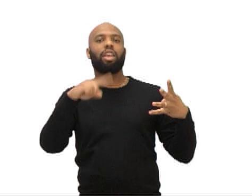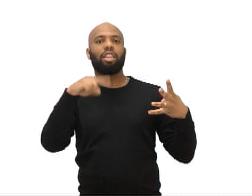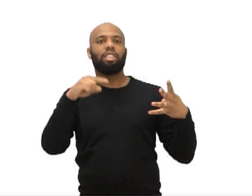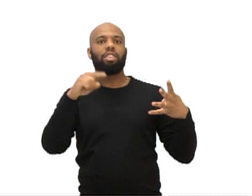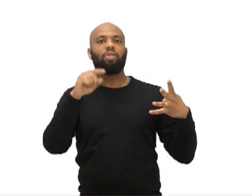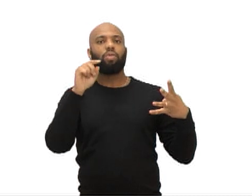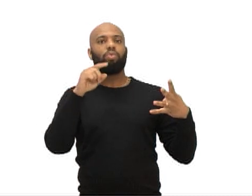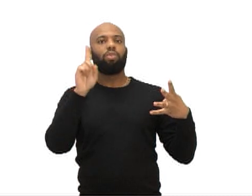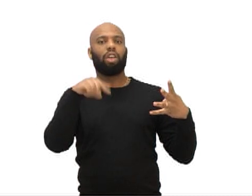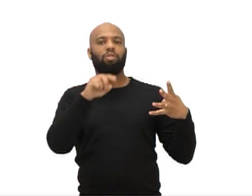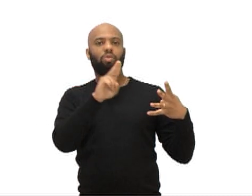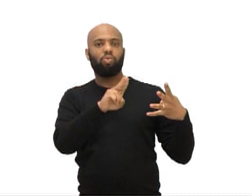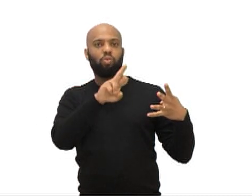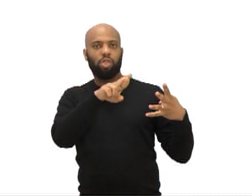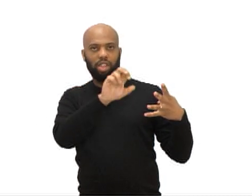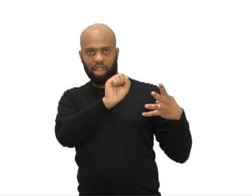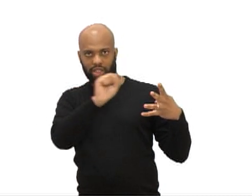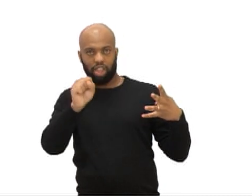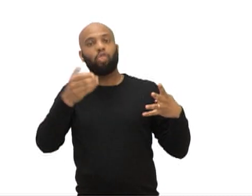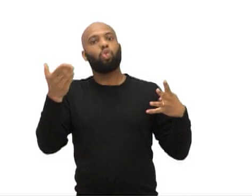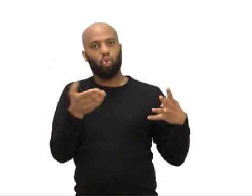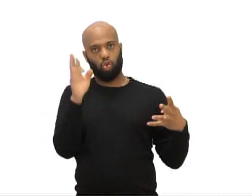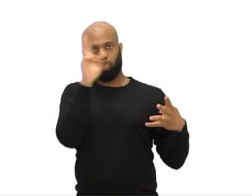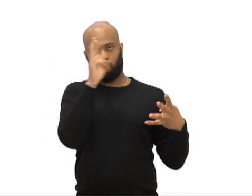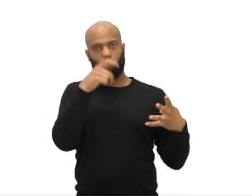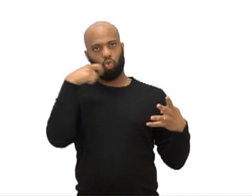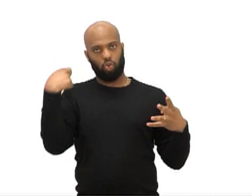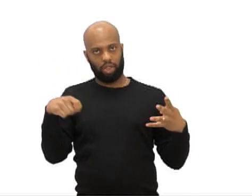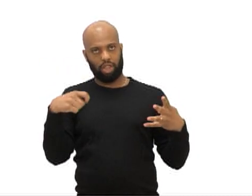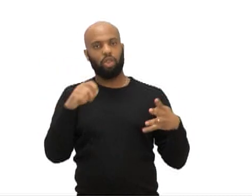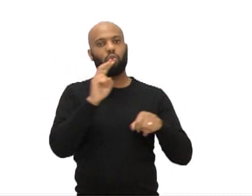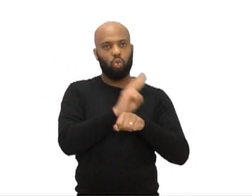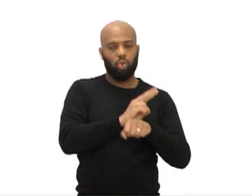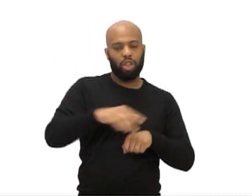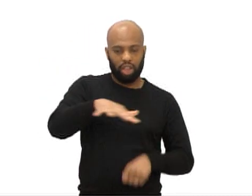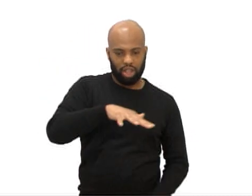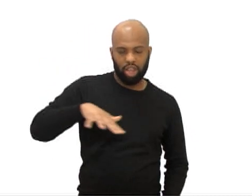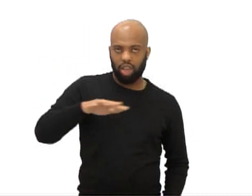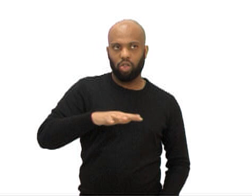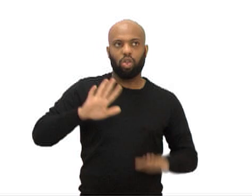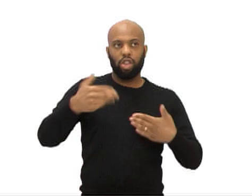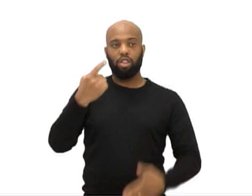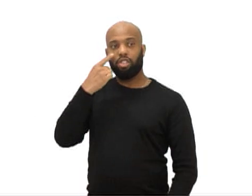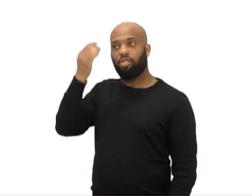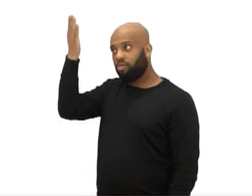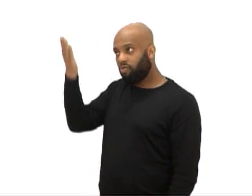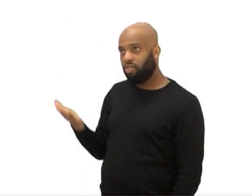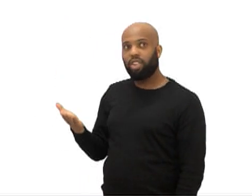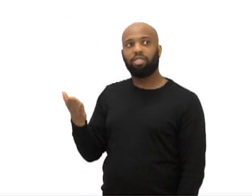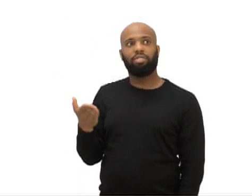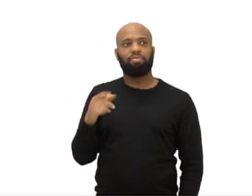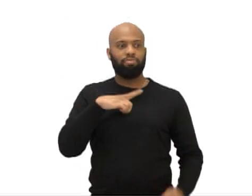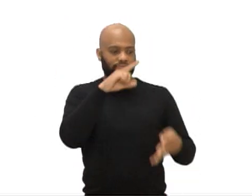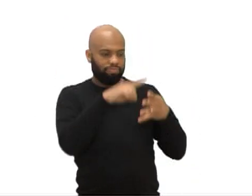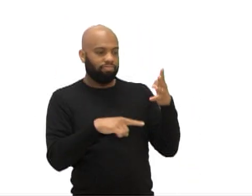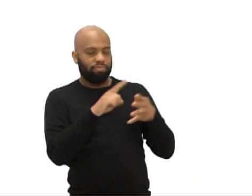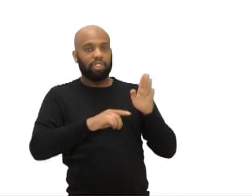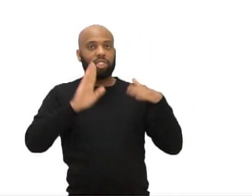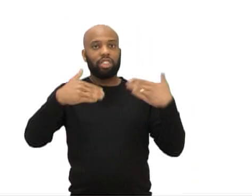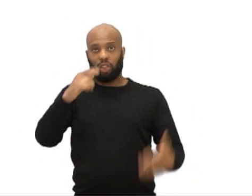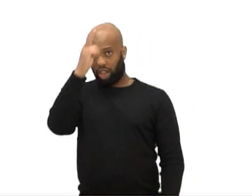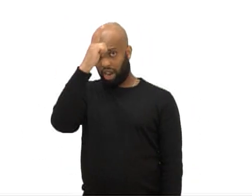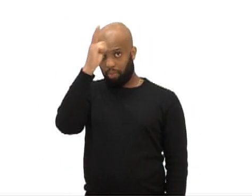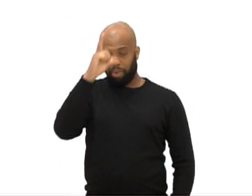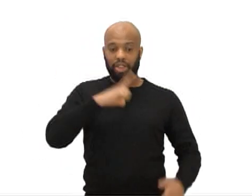ter a União Soviética, cuidando daquele território. Como nós podemos ver, então, a